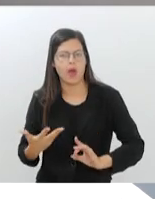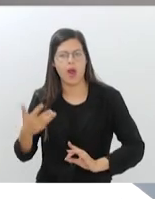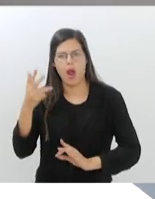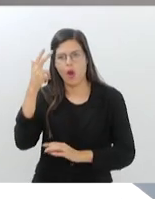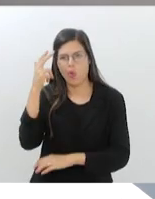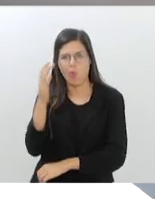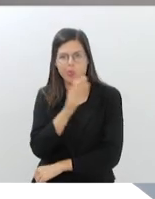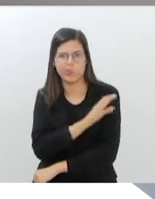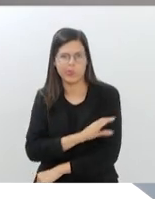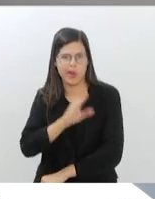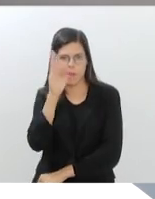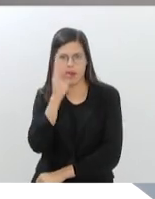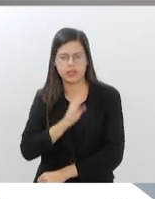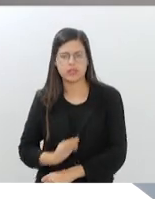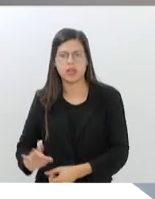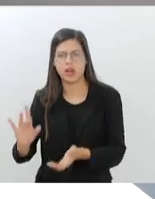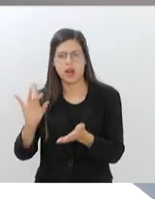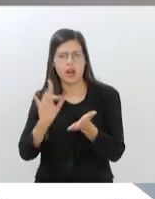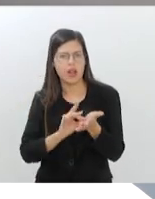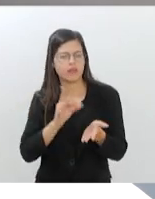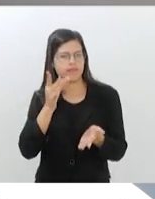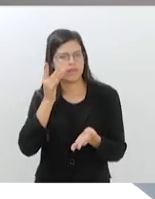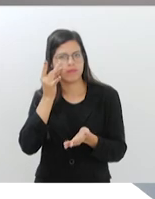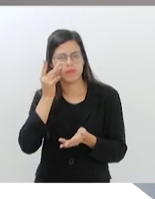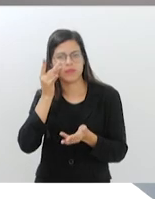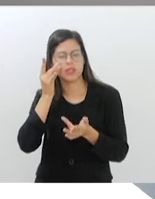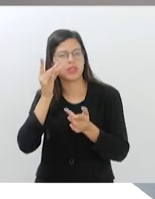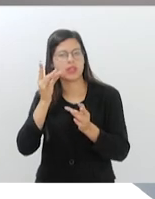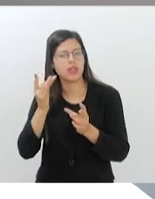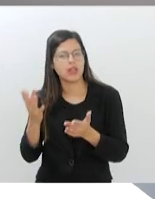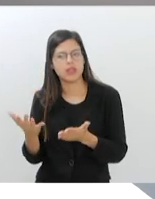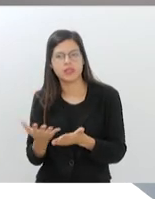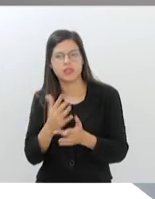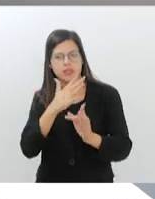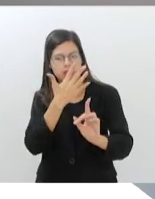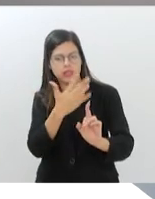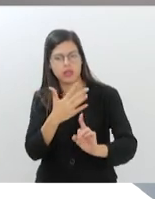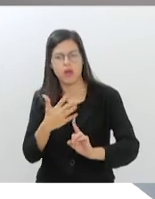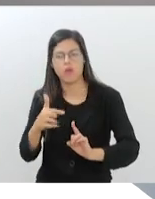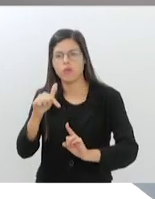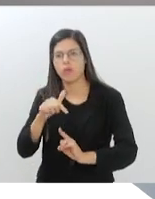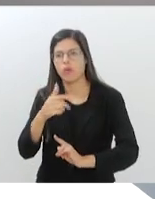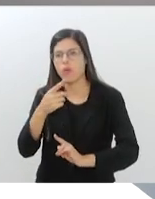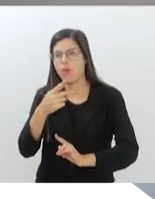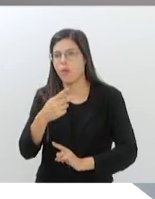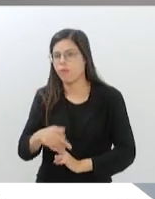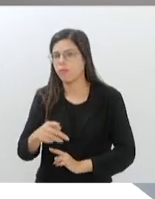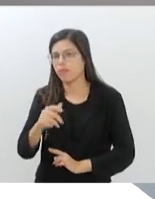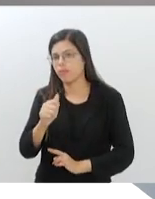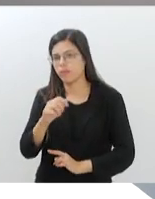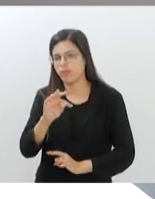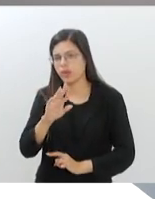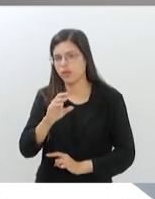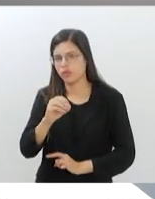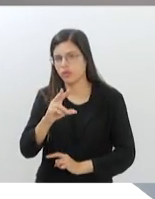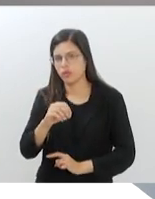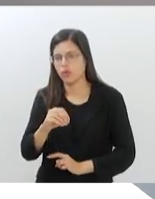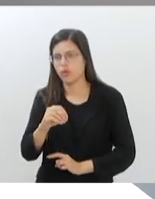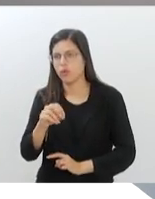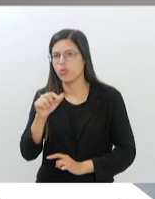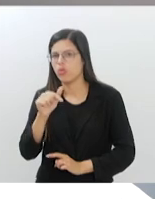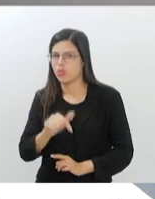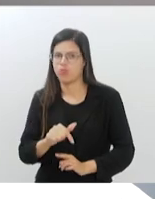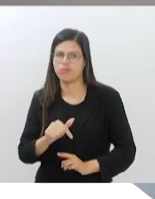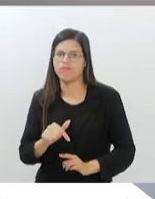real verdadeira salve o patrono Fernando Rodrigues da Silveira a gente teria que mexer inclusive